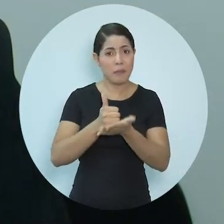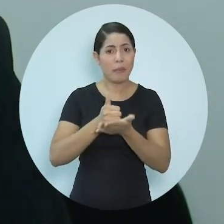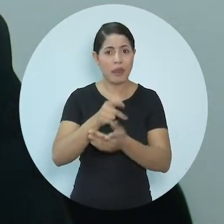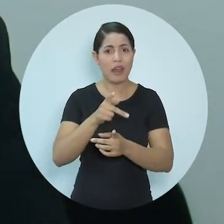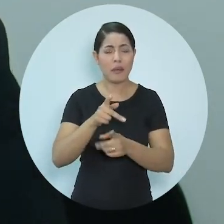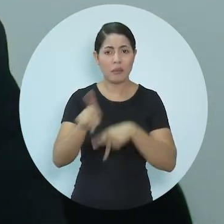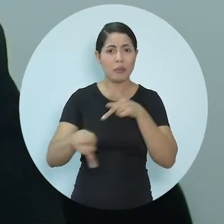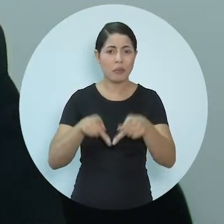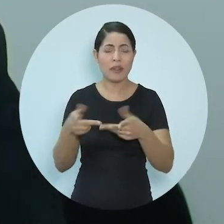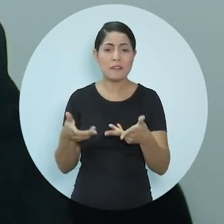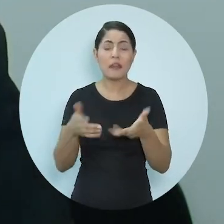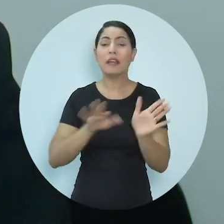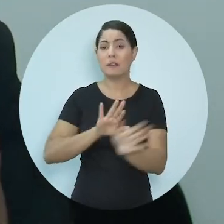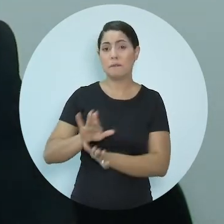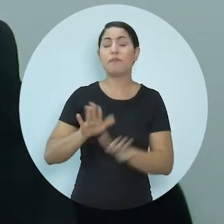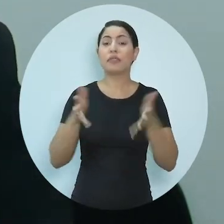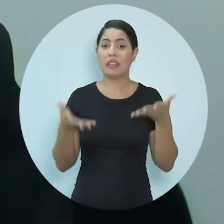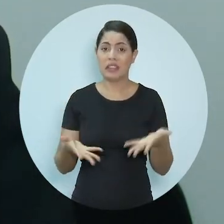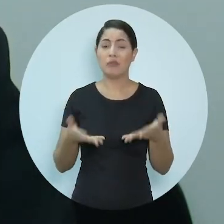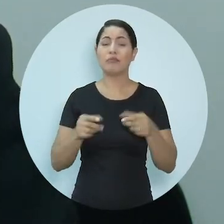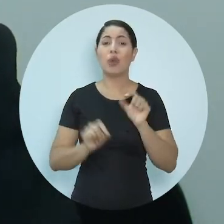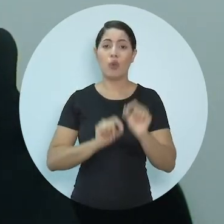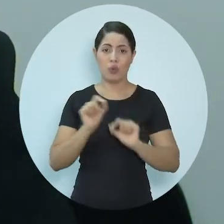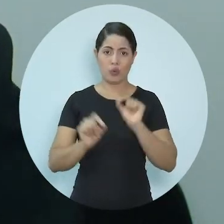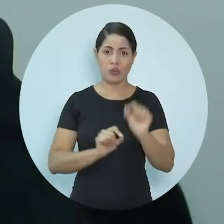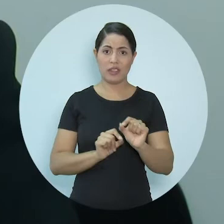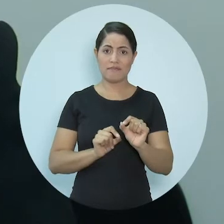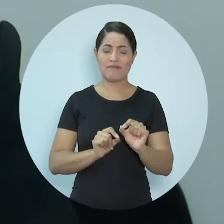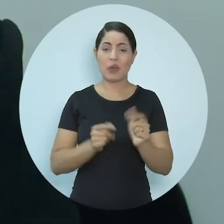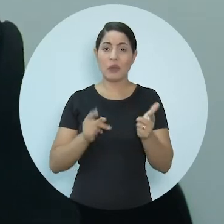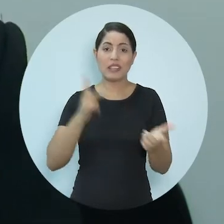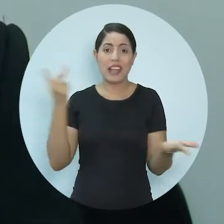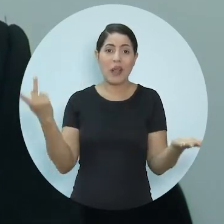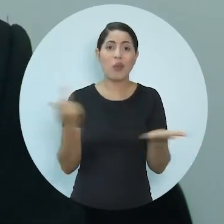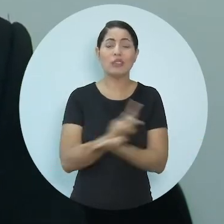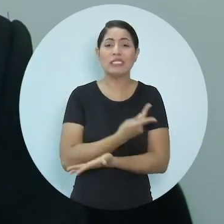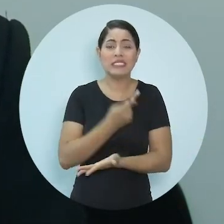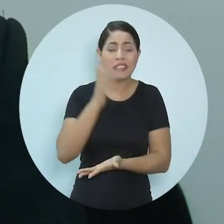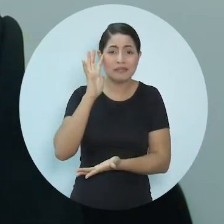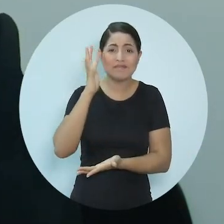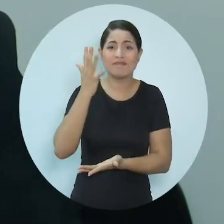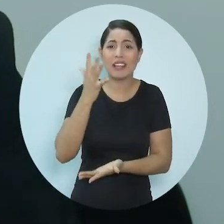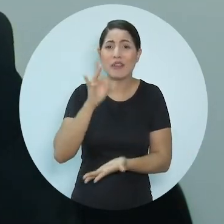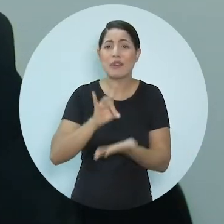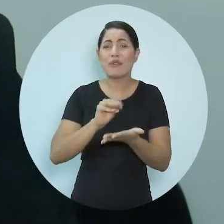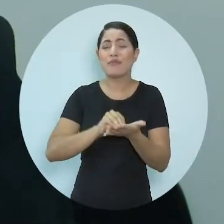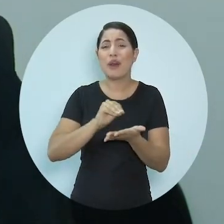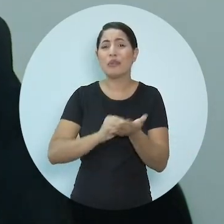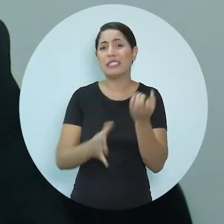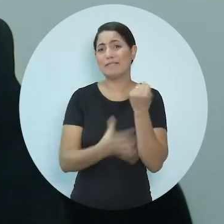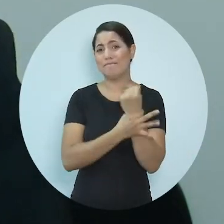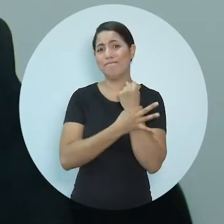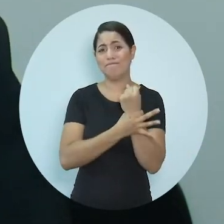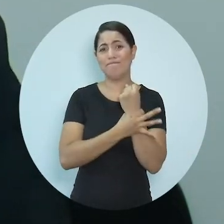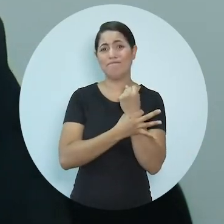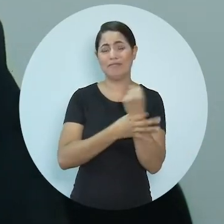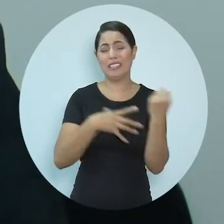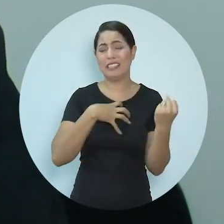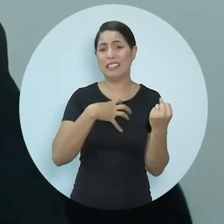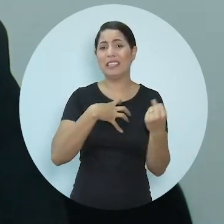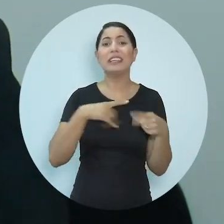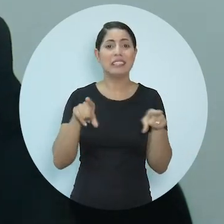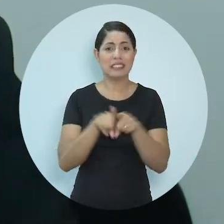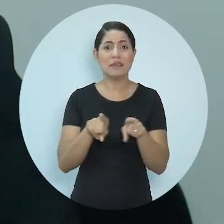possível. Então, esse tipo de situação, não só na UFC, mas nas demais universidades, ele causa uma insegurança